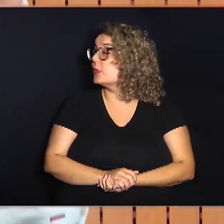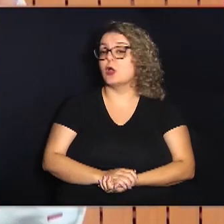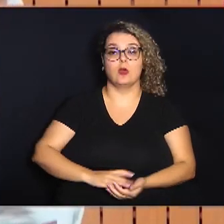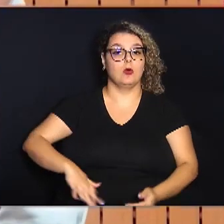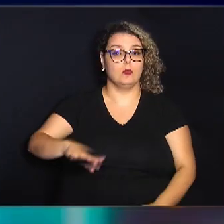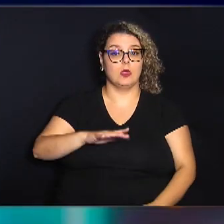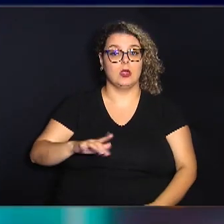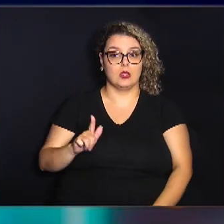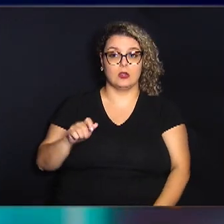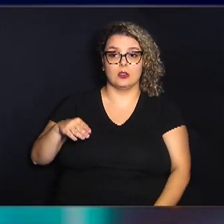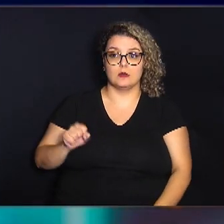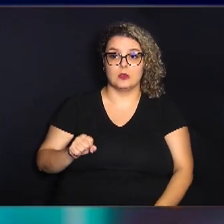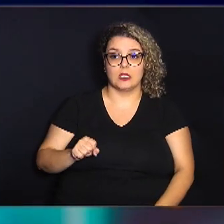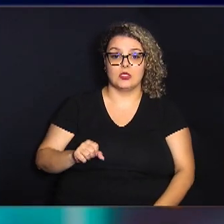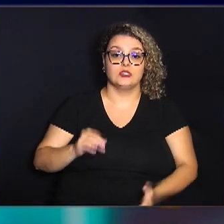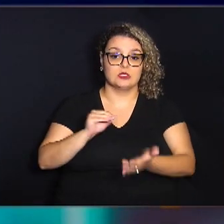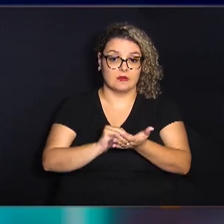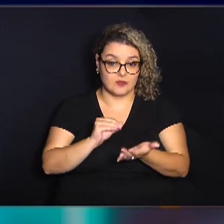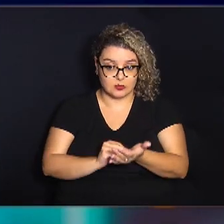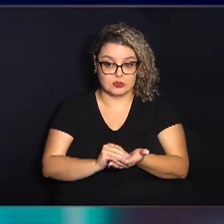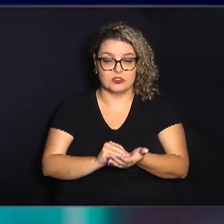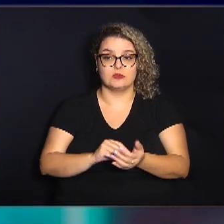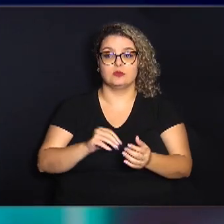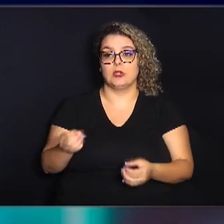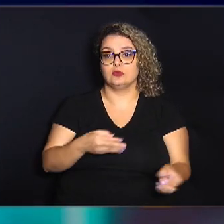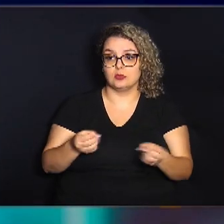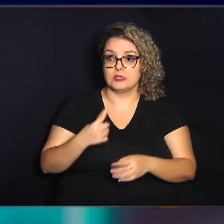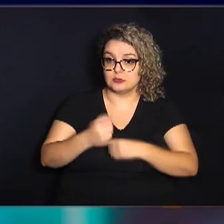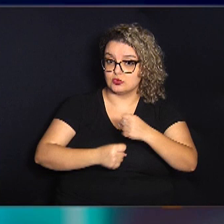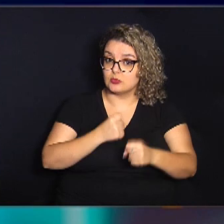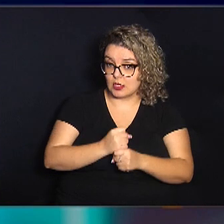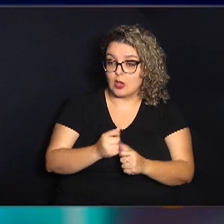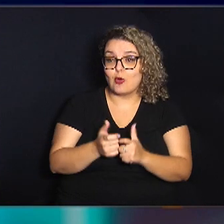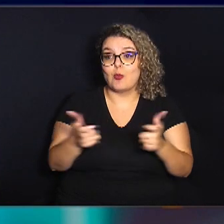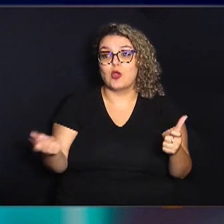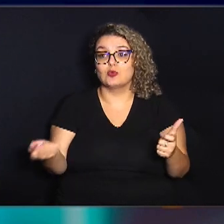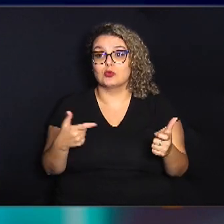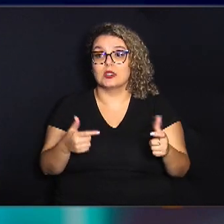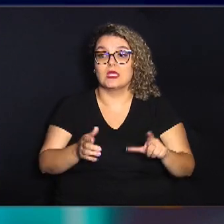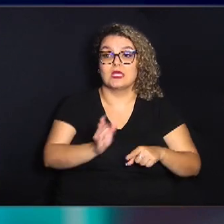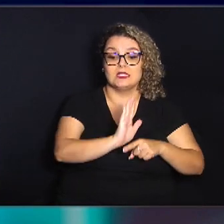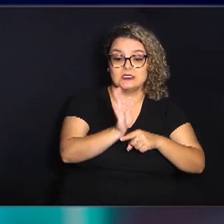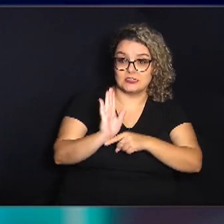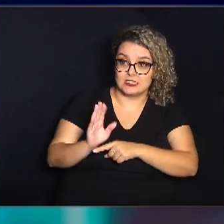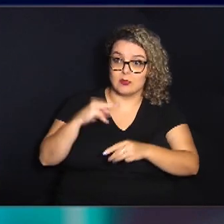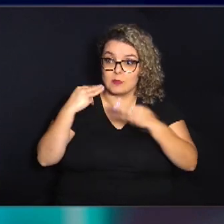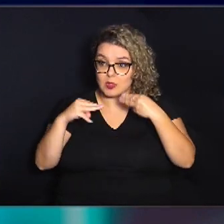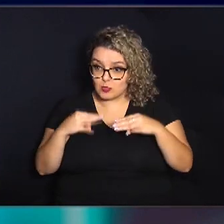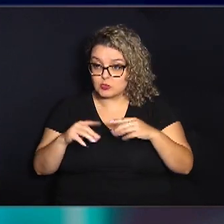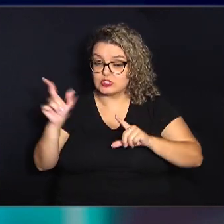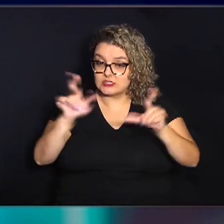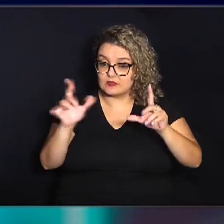já estão defasados há um ano, ele é o maior mercado de entretenimento do mundo. Ele é maior do que cinema, música e televisão em conjunto.